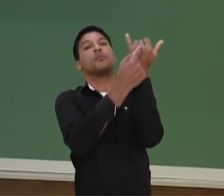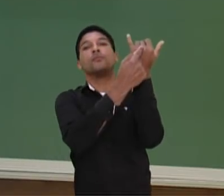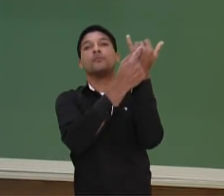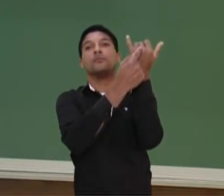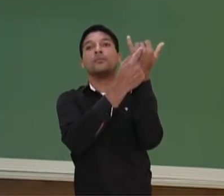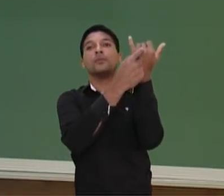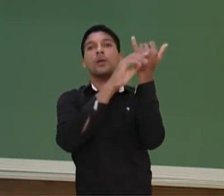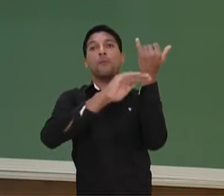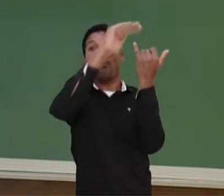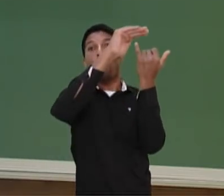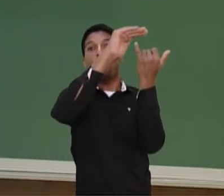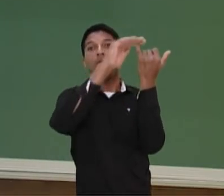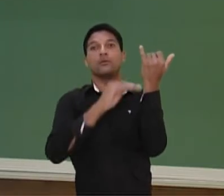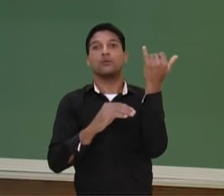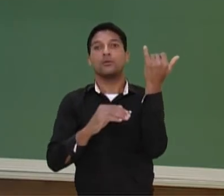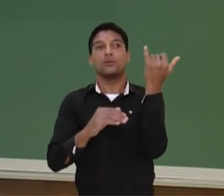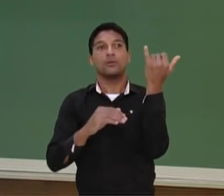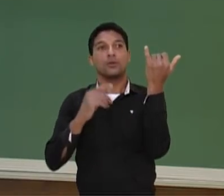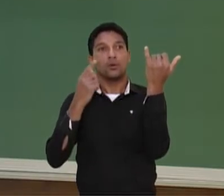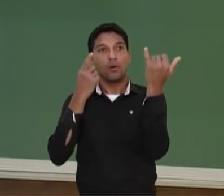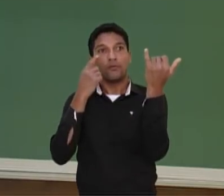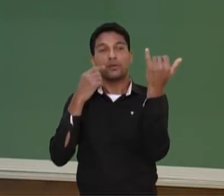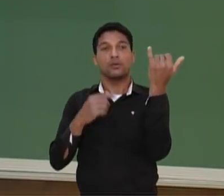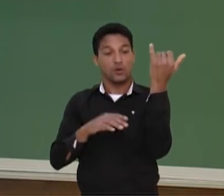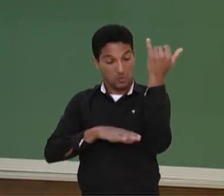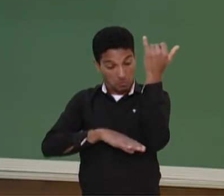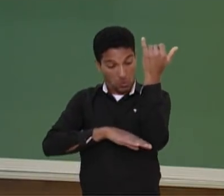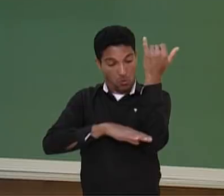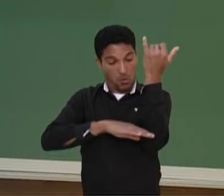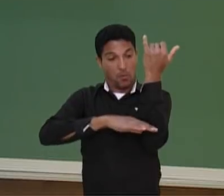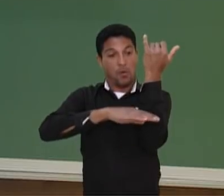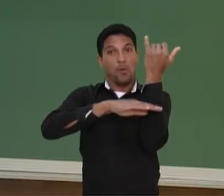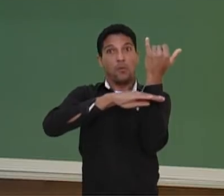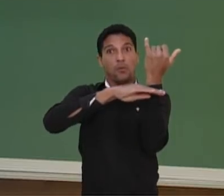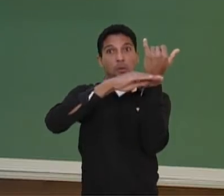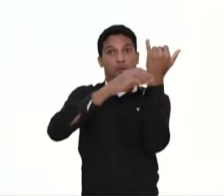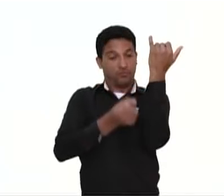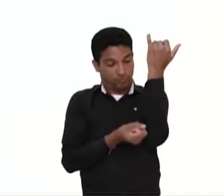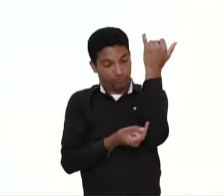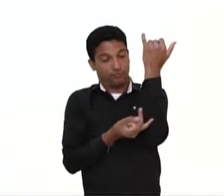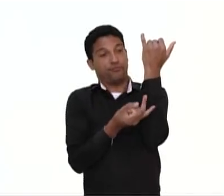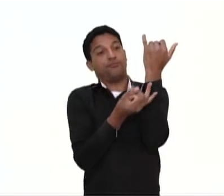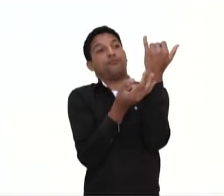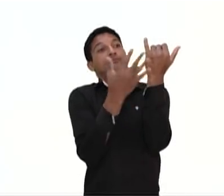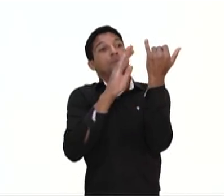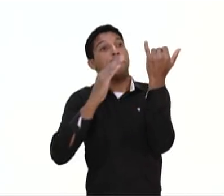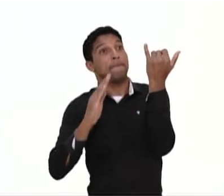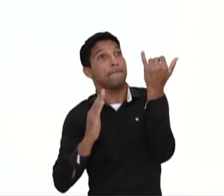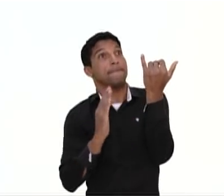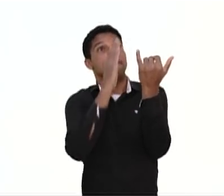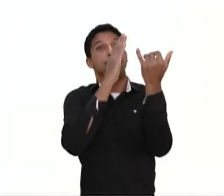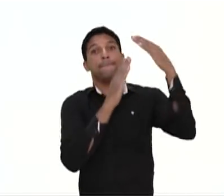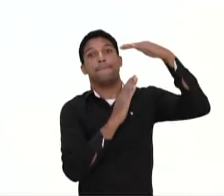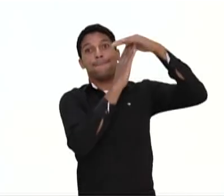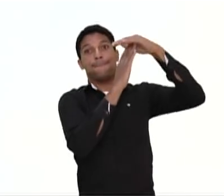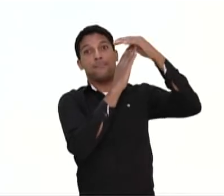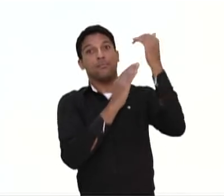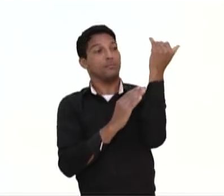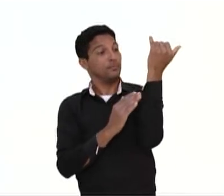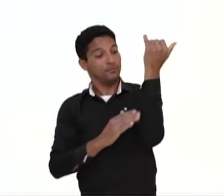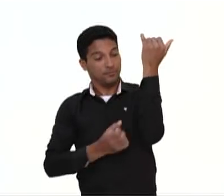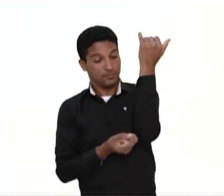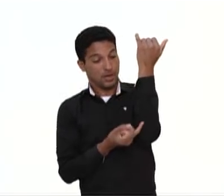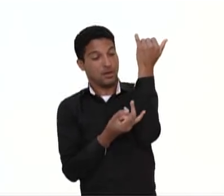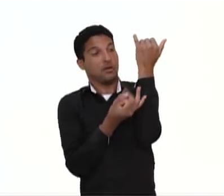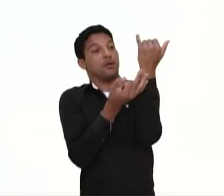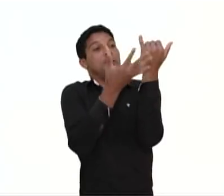né? Então, se eu encontrei na região mais alta, o meu b é igual a zero, né? E eu tenho uma função, se eu